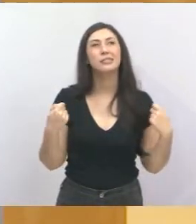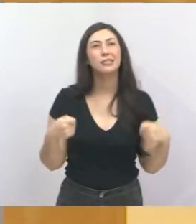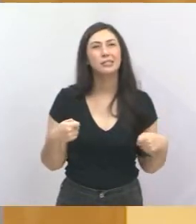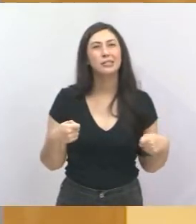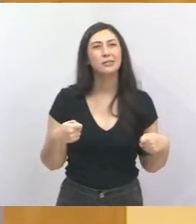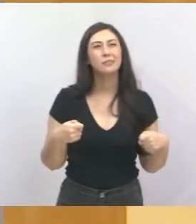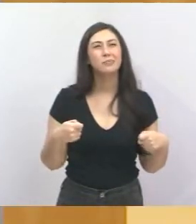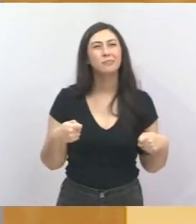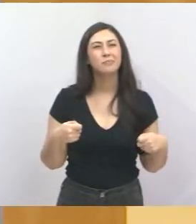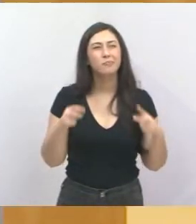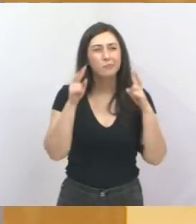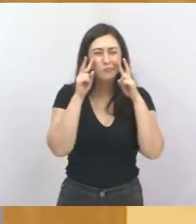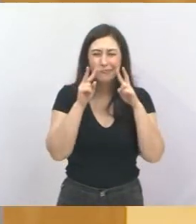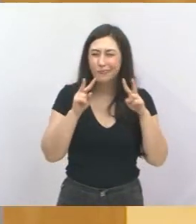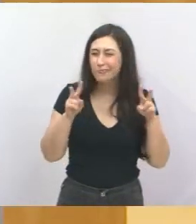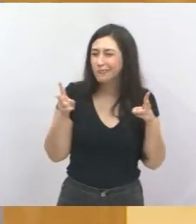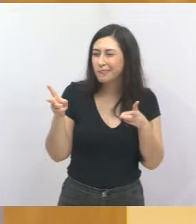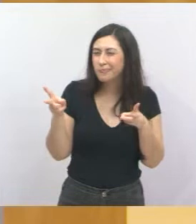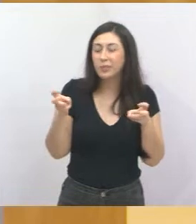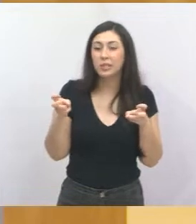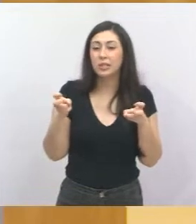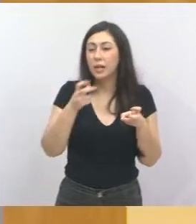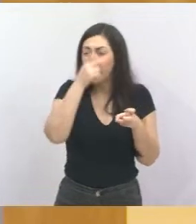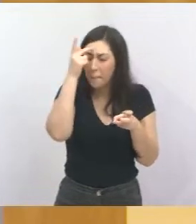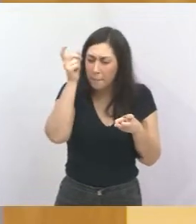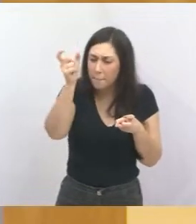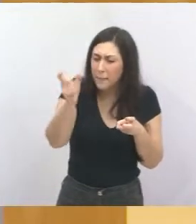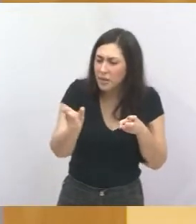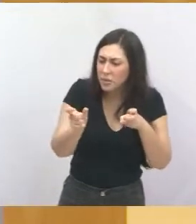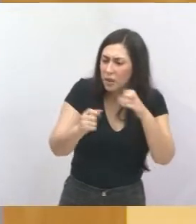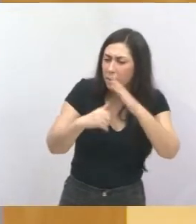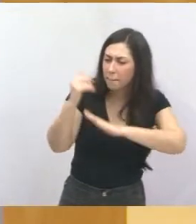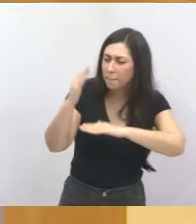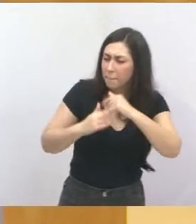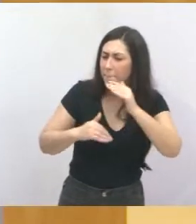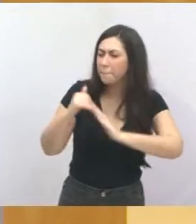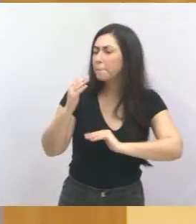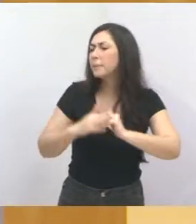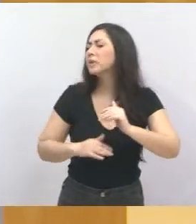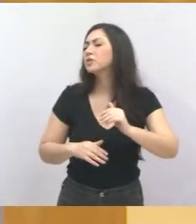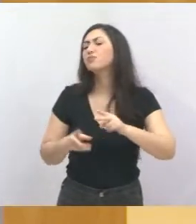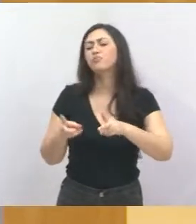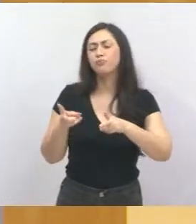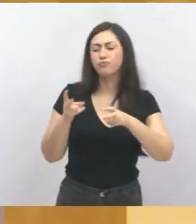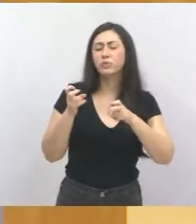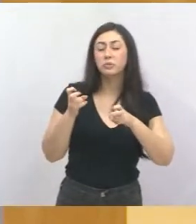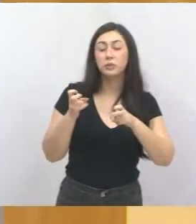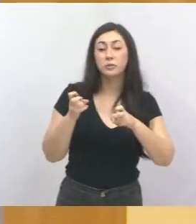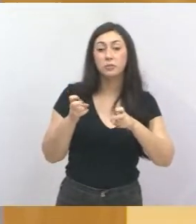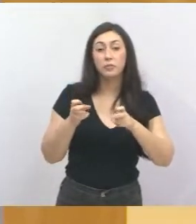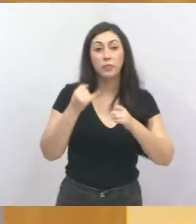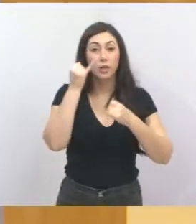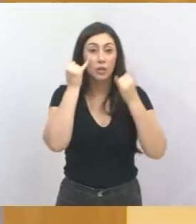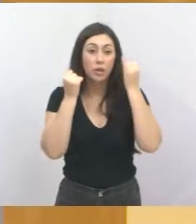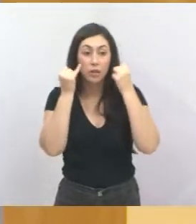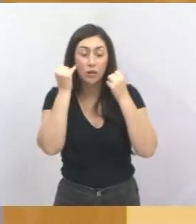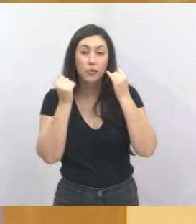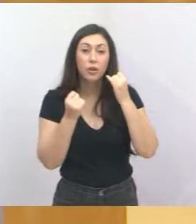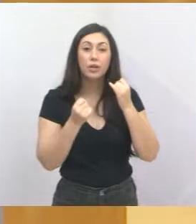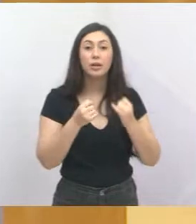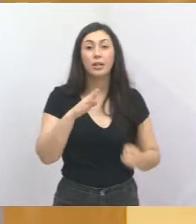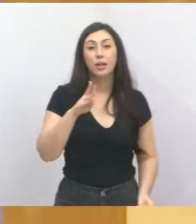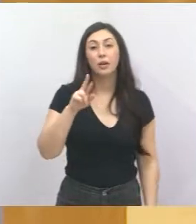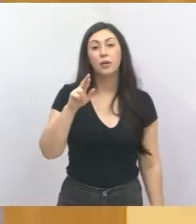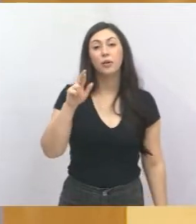exata dimensão de o que é uma pessoa, pelos gestos concretos que ela pratica. E todas as informações, né, que a Bruna